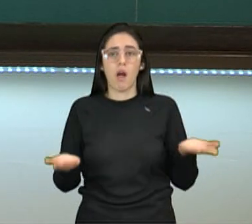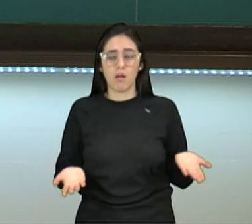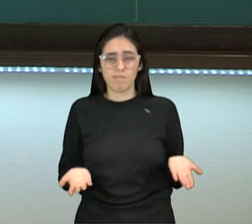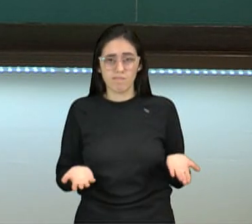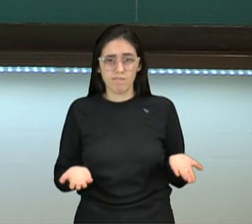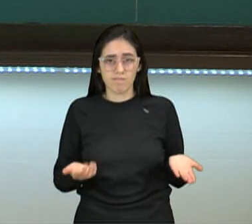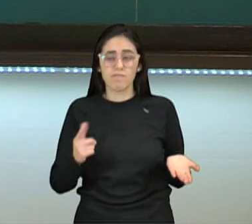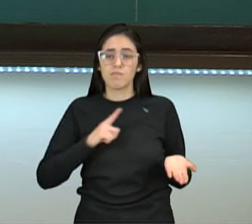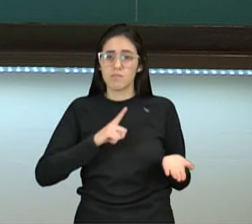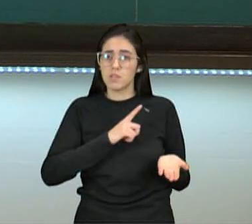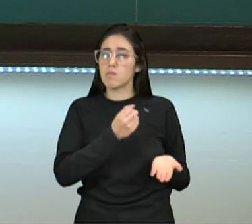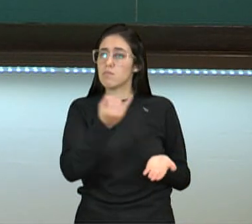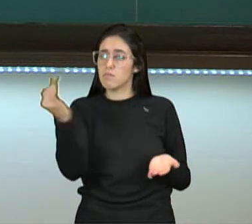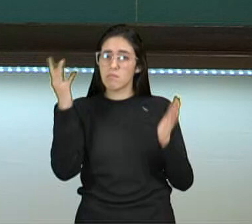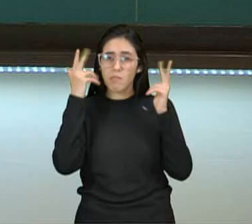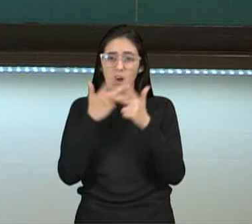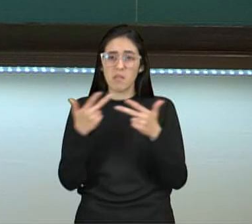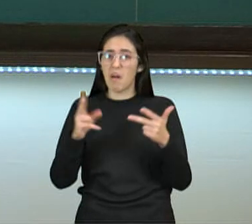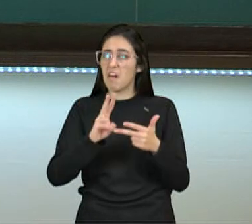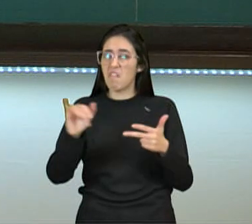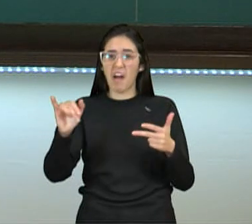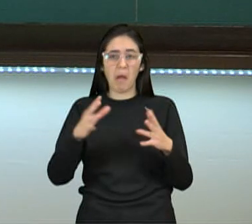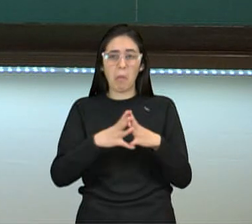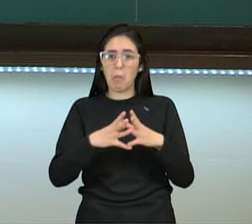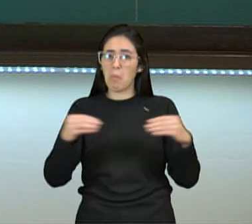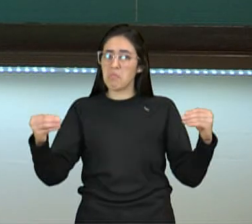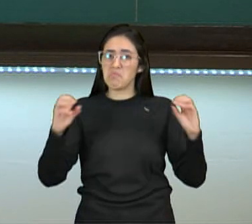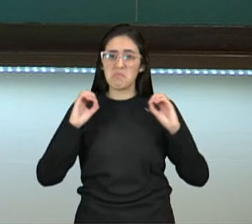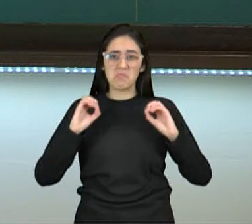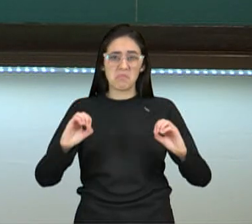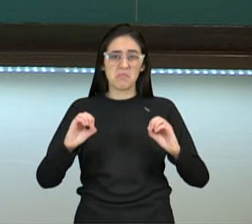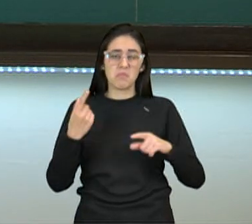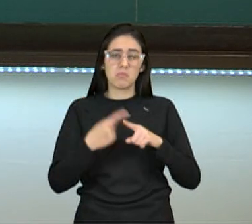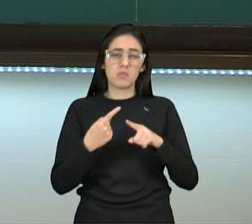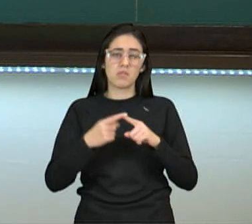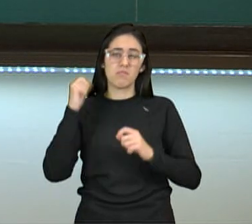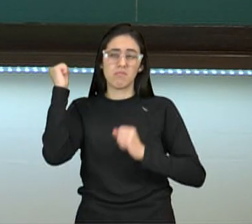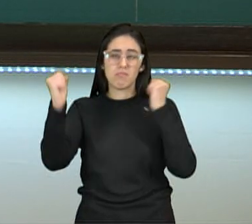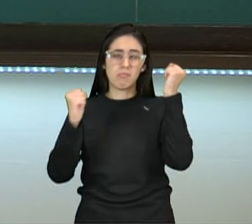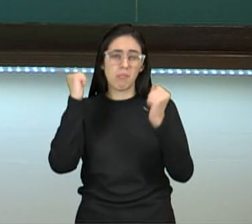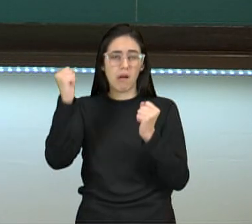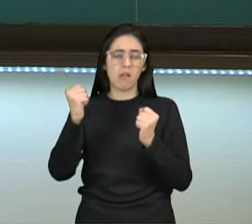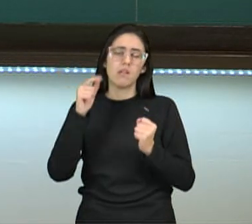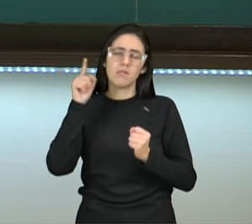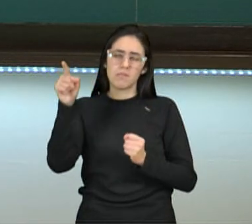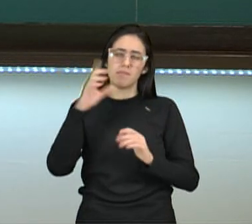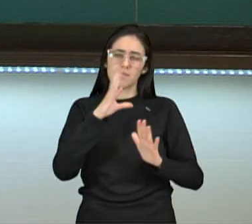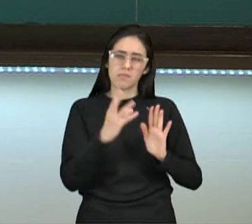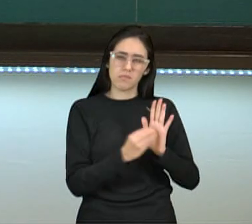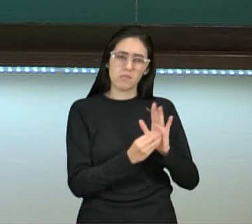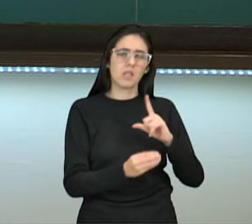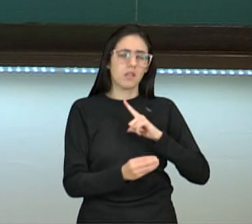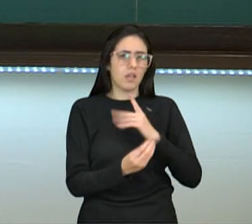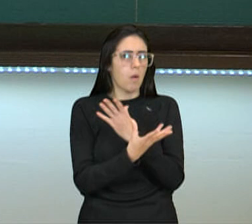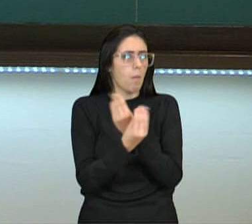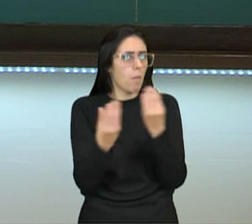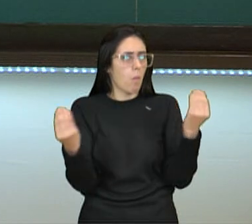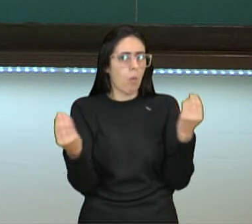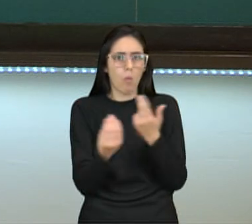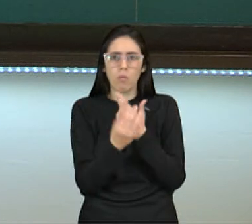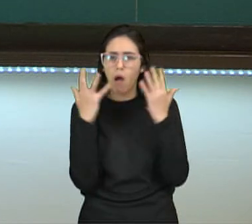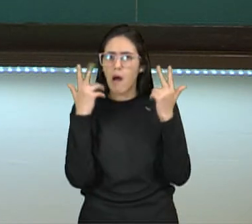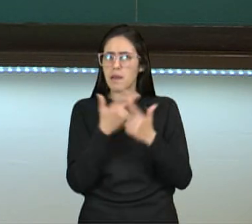extinção de muitas espécies, que a gente sabe que a floresta amazônica é muito rica em diversas espécies, né?